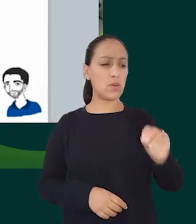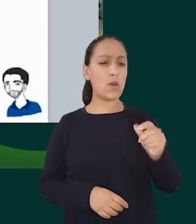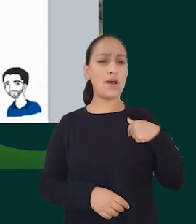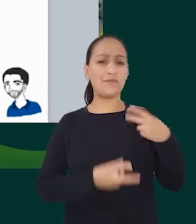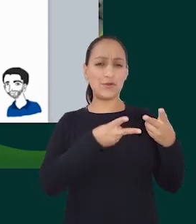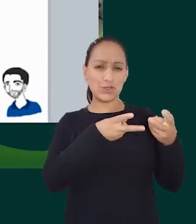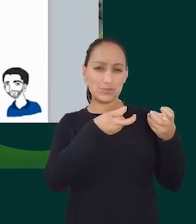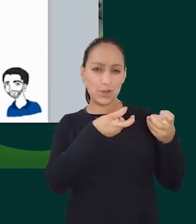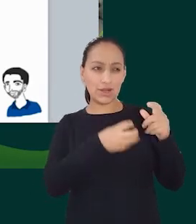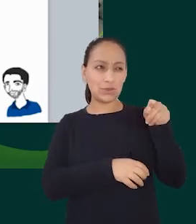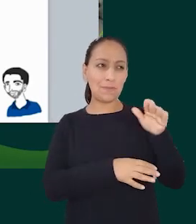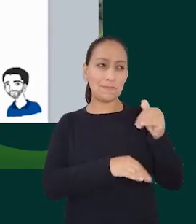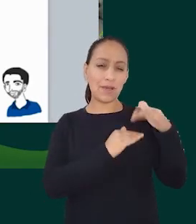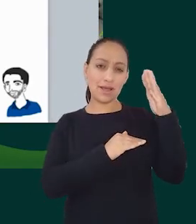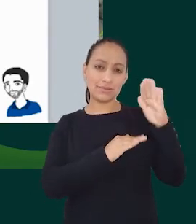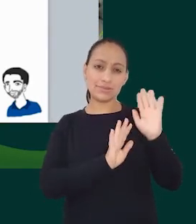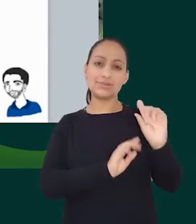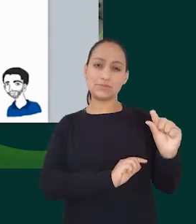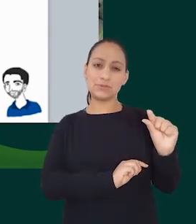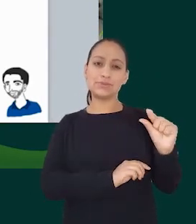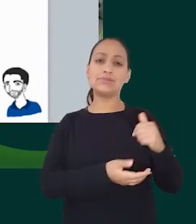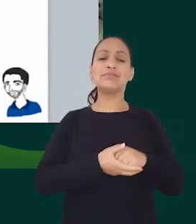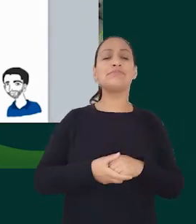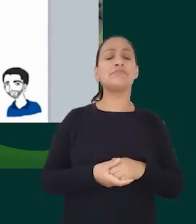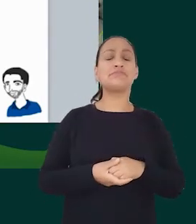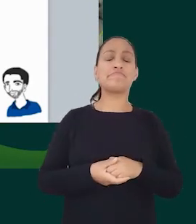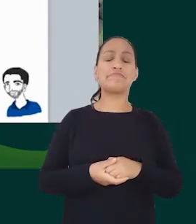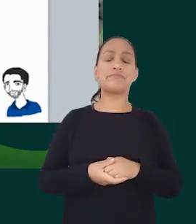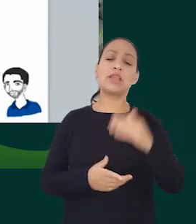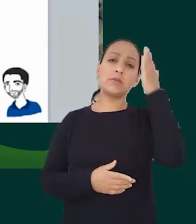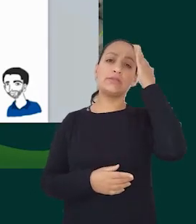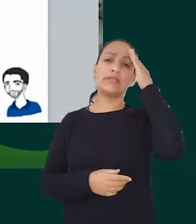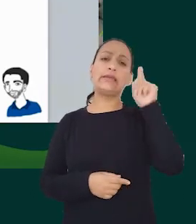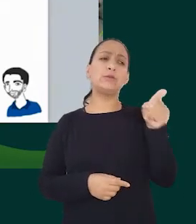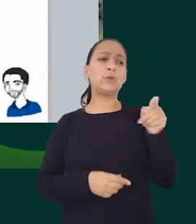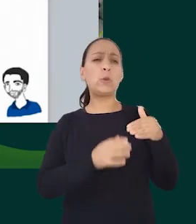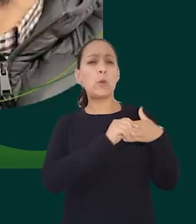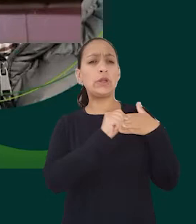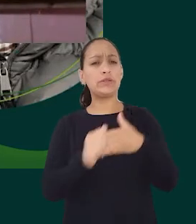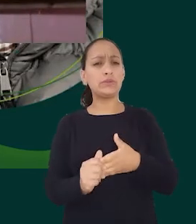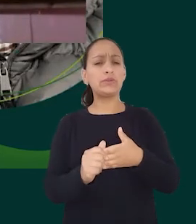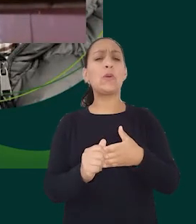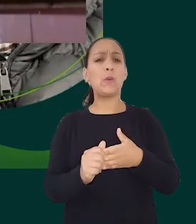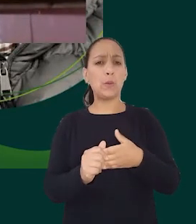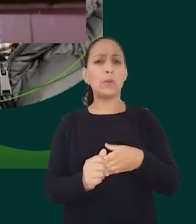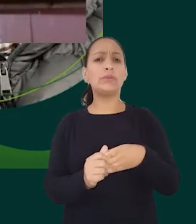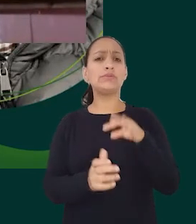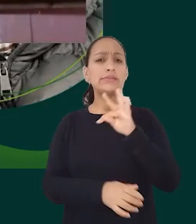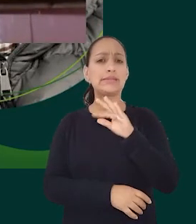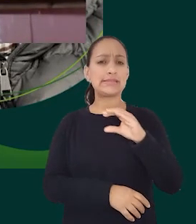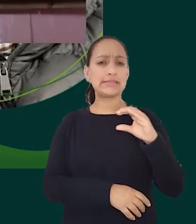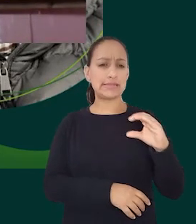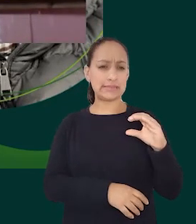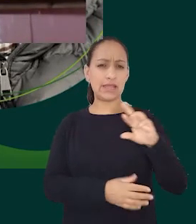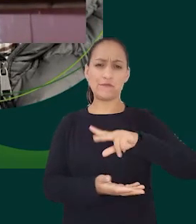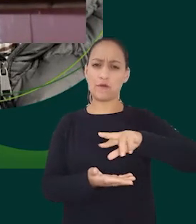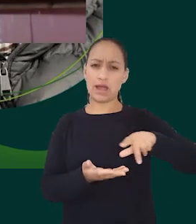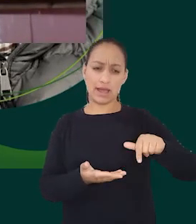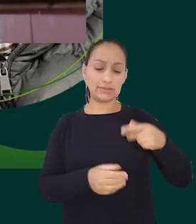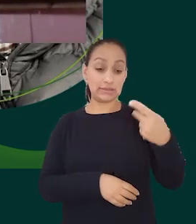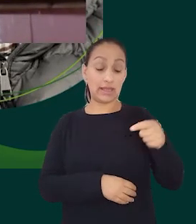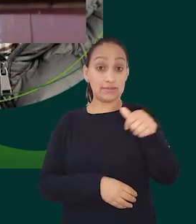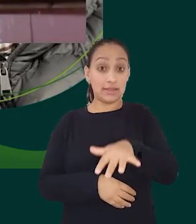pouquinho ainda, tá? Estou por Que aí. eu sei que tu orientou vários trabalhos de conclusão nessa